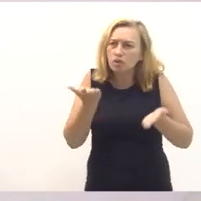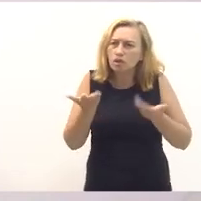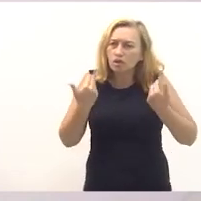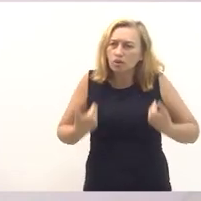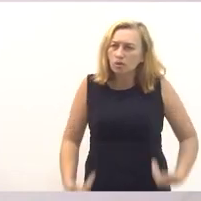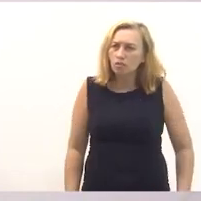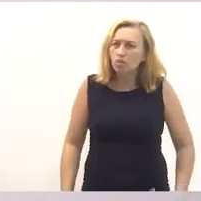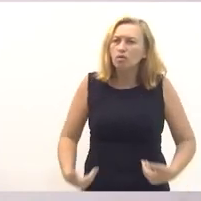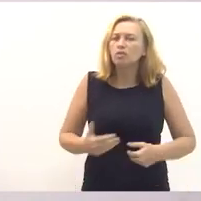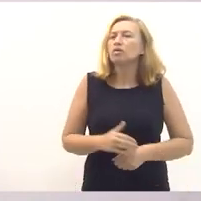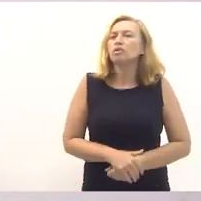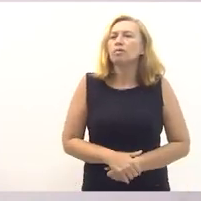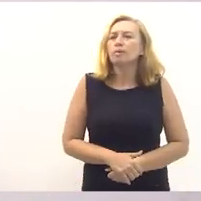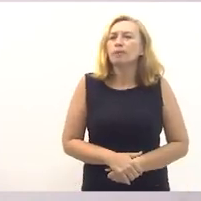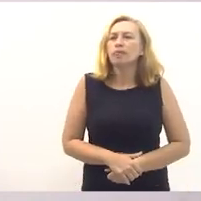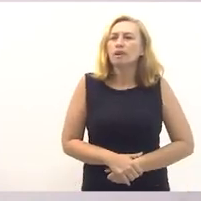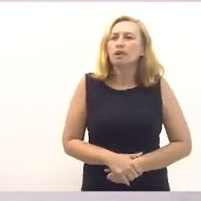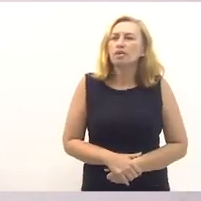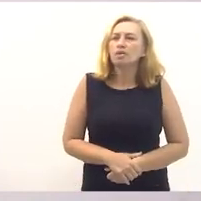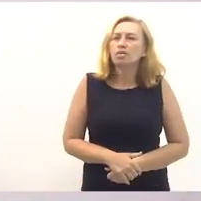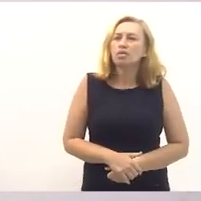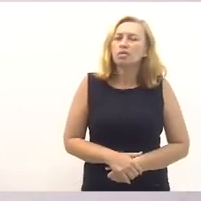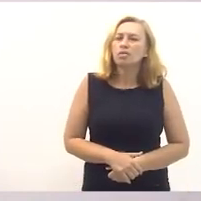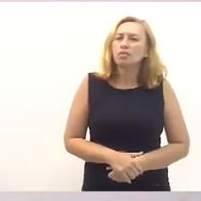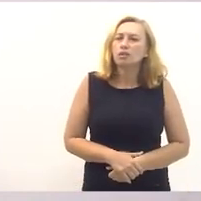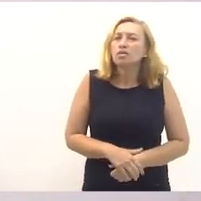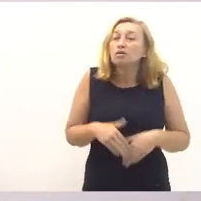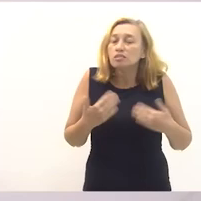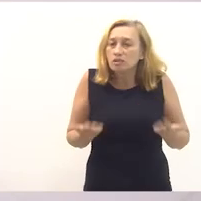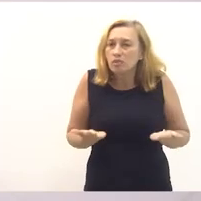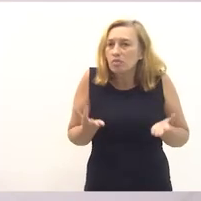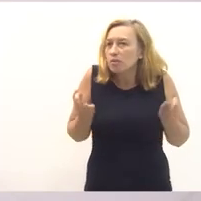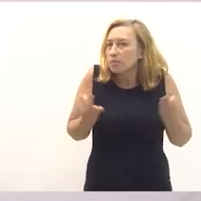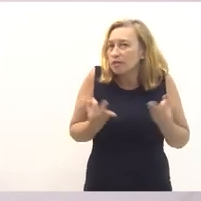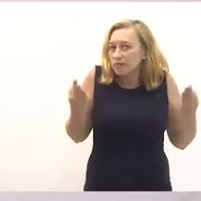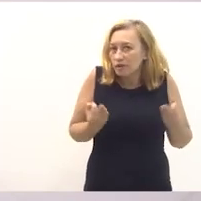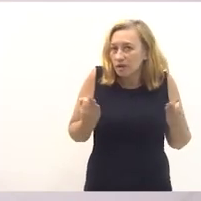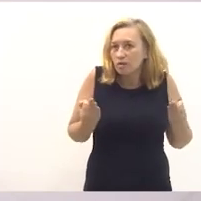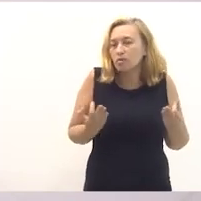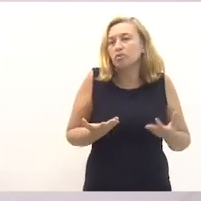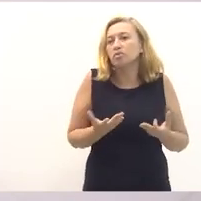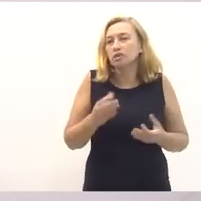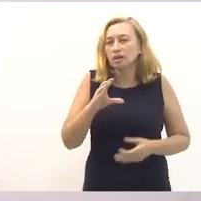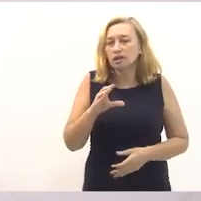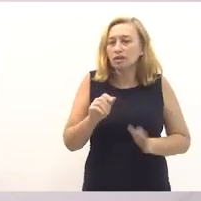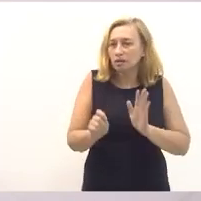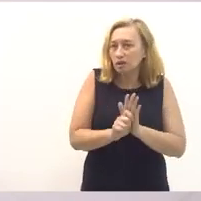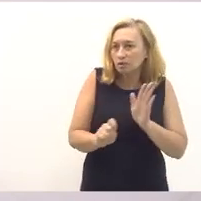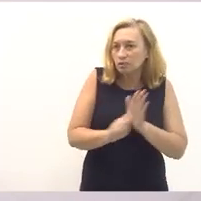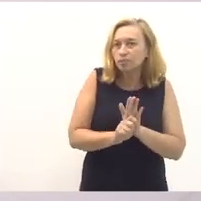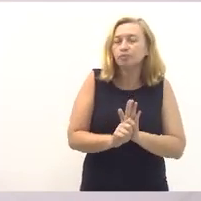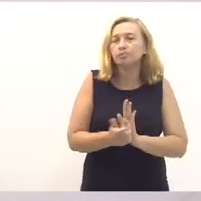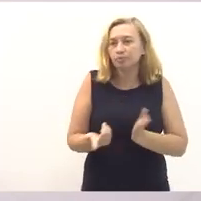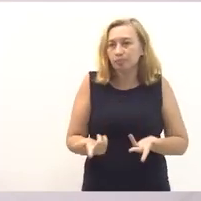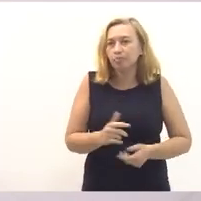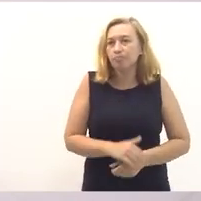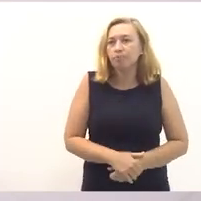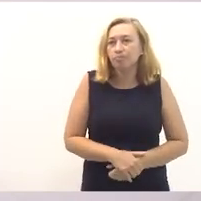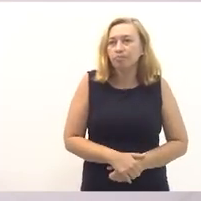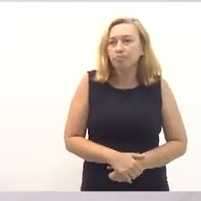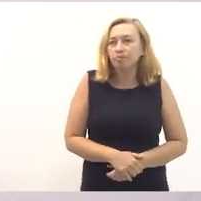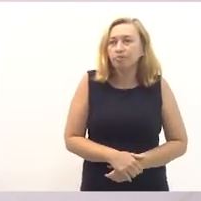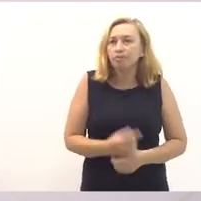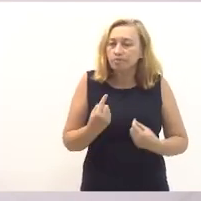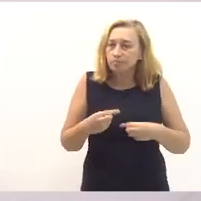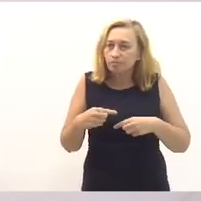organismo promove a promovem a homeostase então é perfeito né a cannabis medicinal e para gente